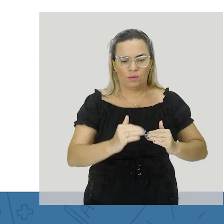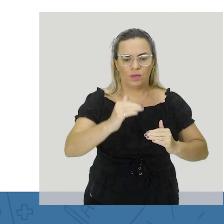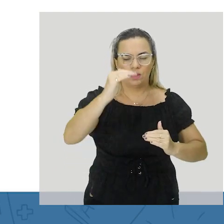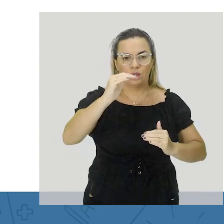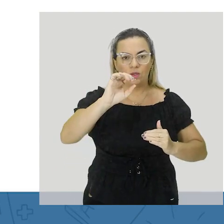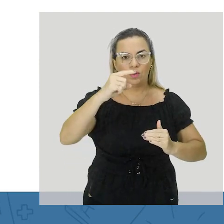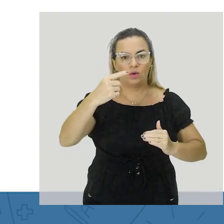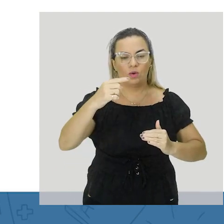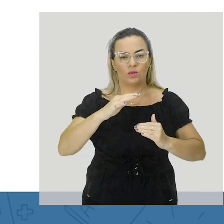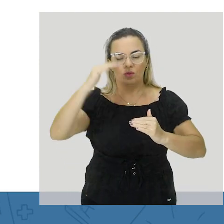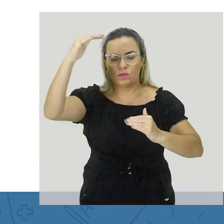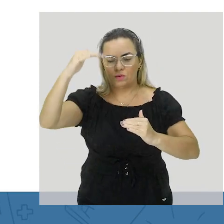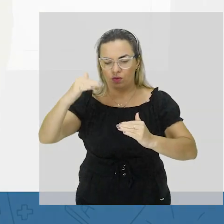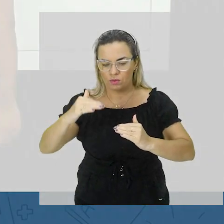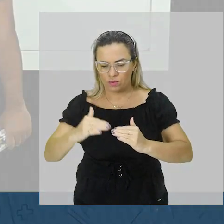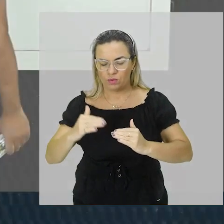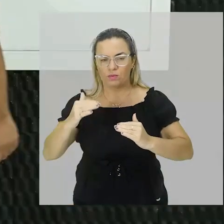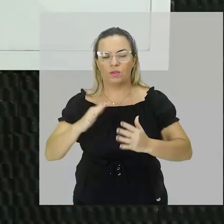ok?